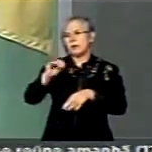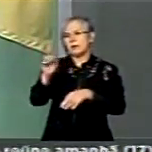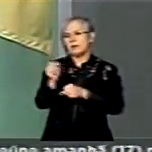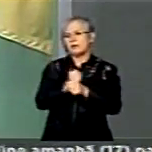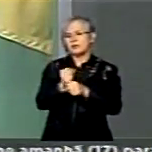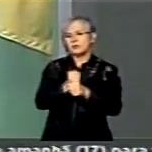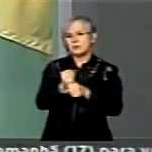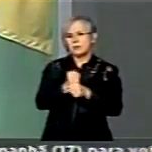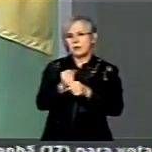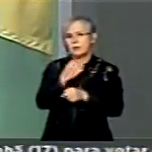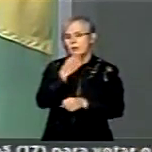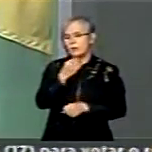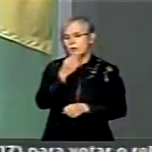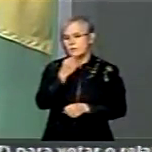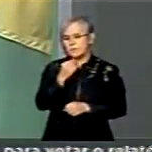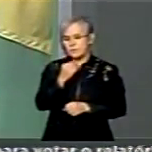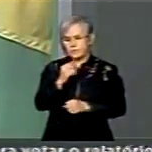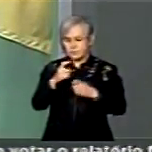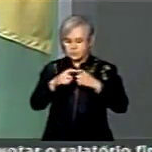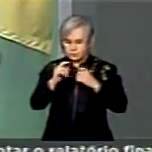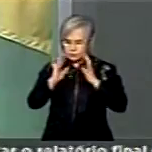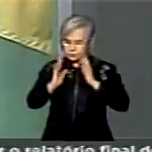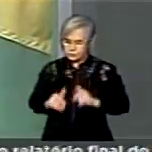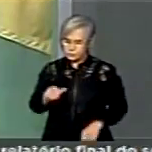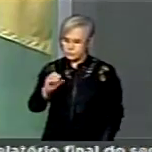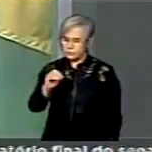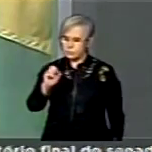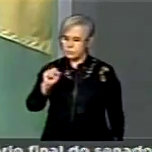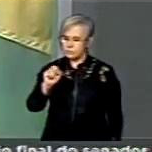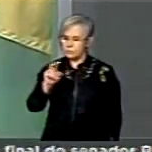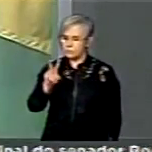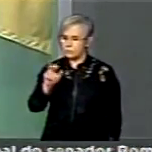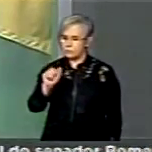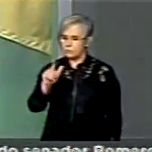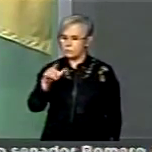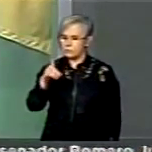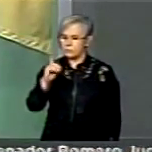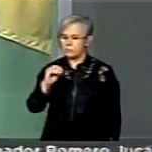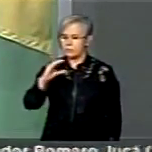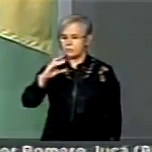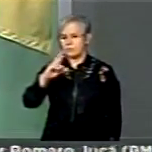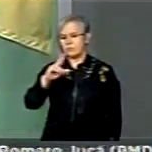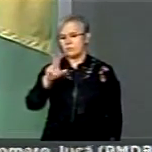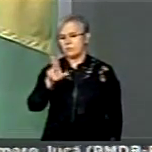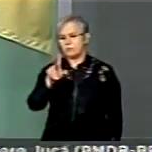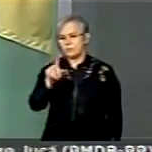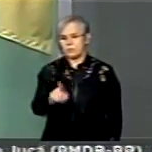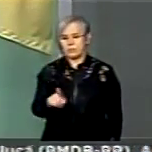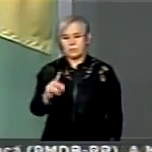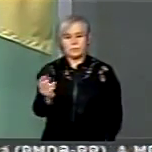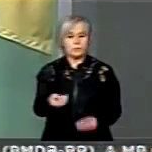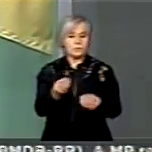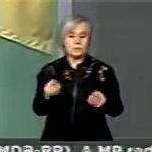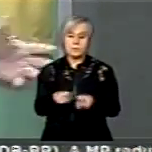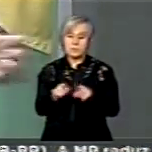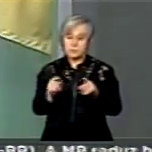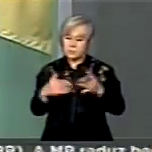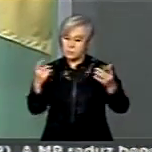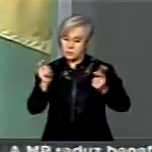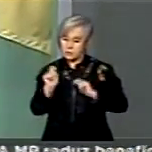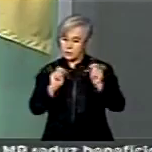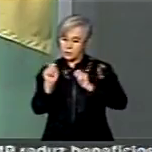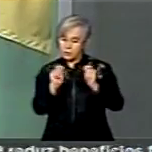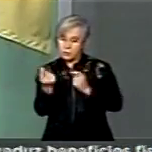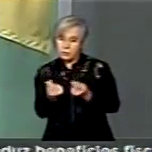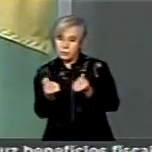pelo sanitarista Oswaldo Cruz. A compreensão desvestida que a solução da economia passa